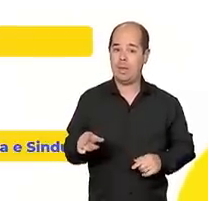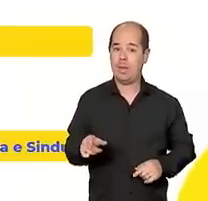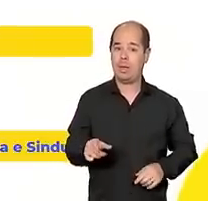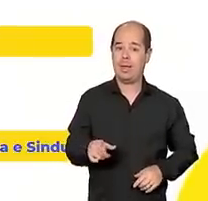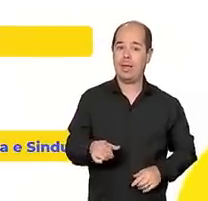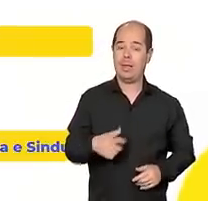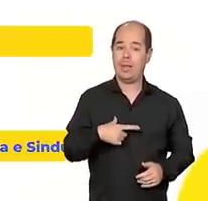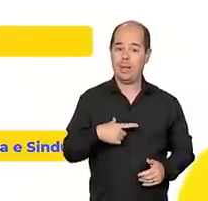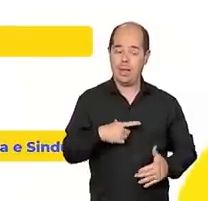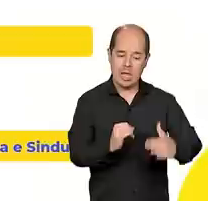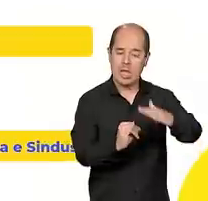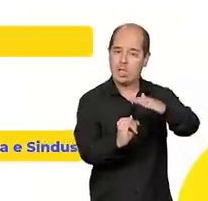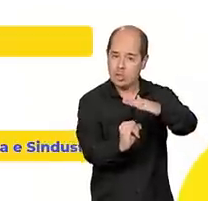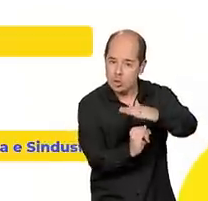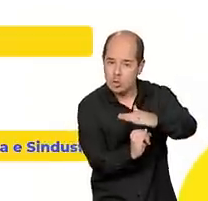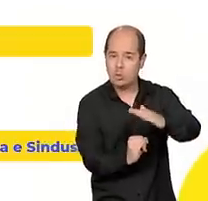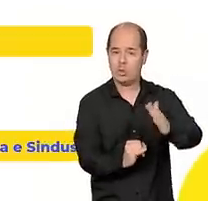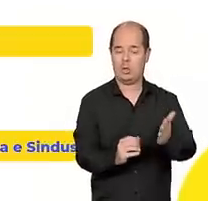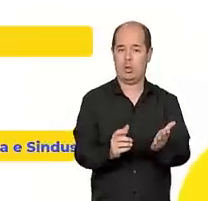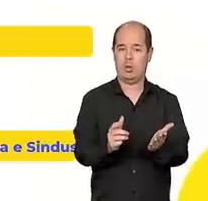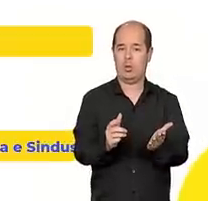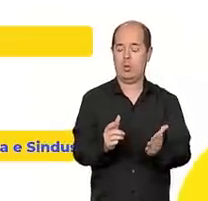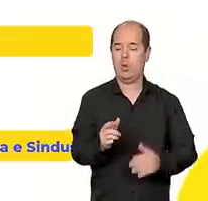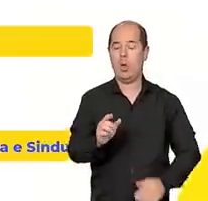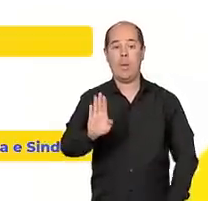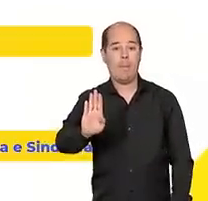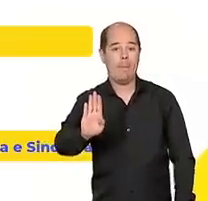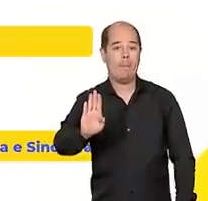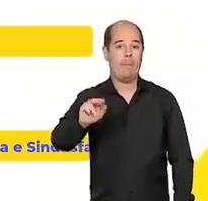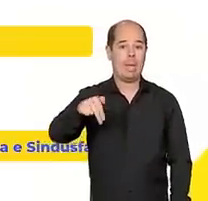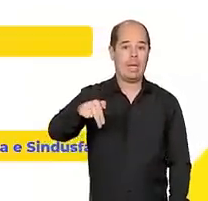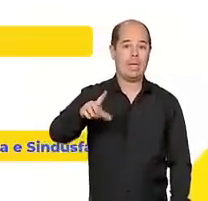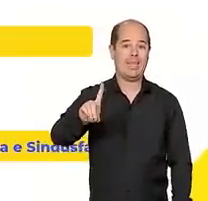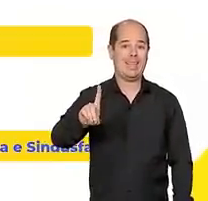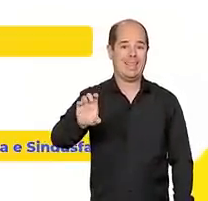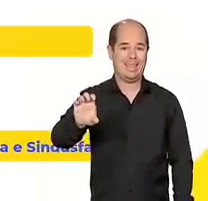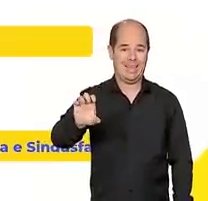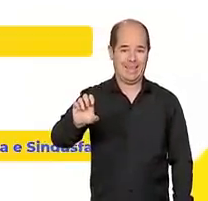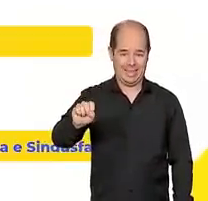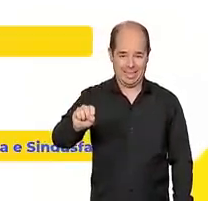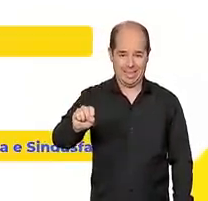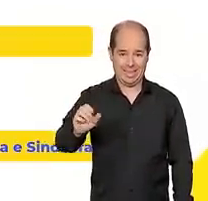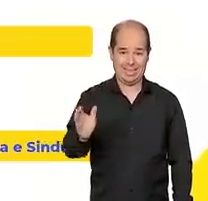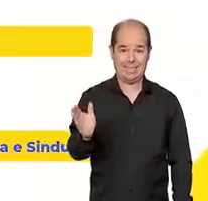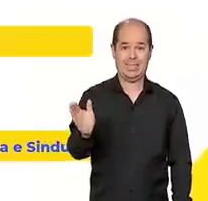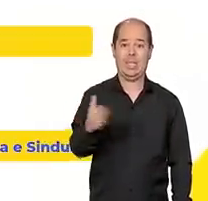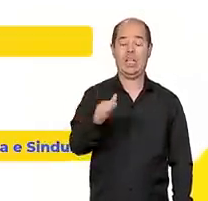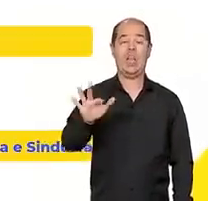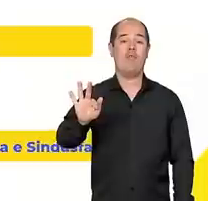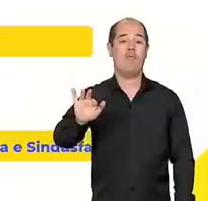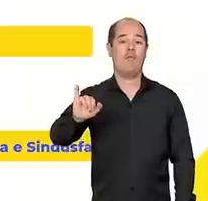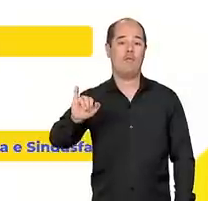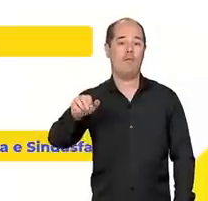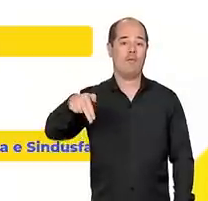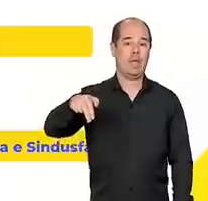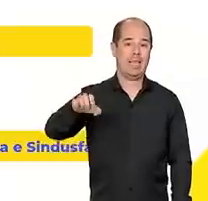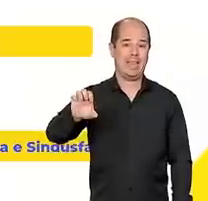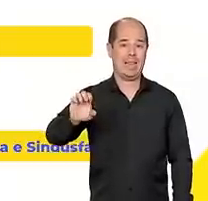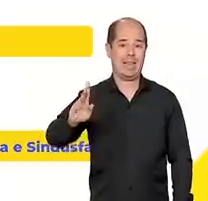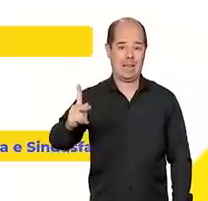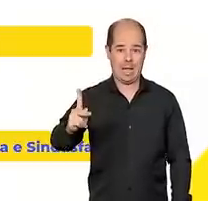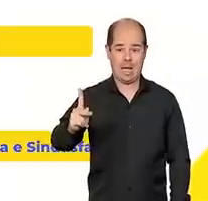agências de financiamento públicas, BNDES e FINEP, 6 bilhões do BNDES, 4 bilhões da